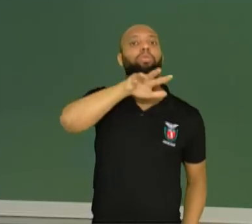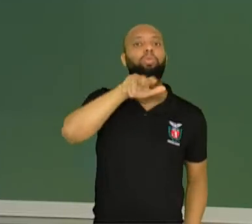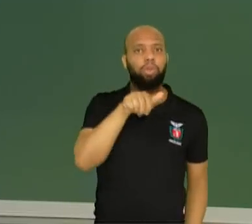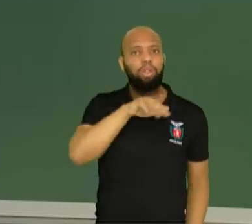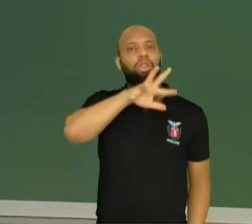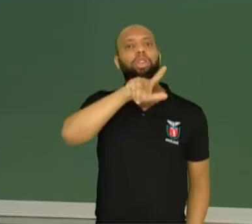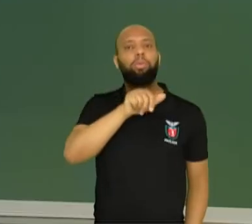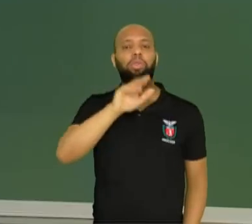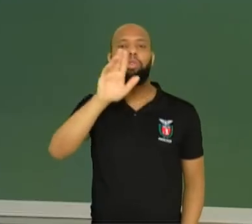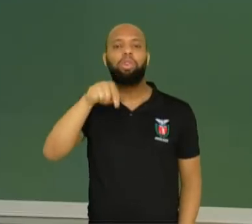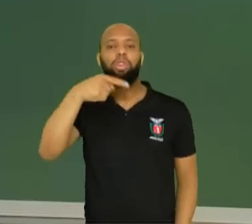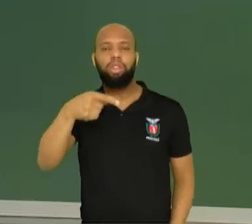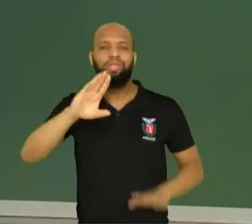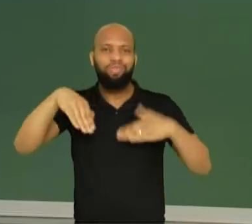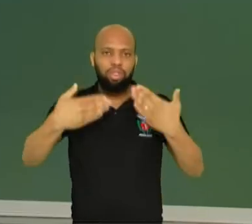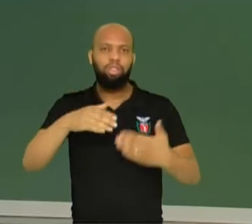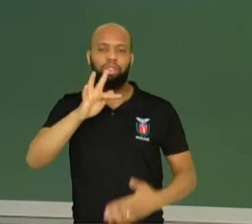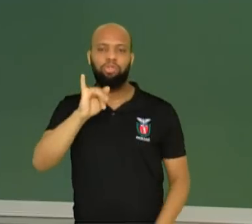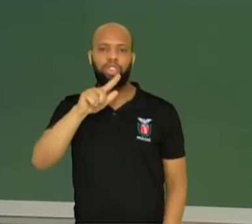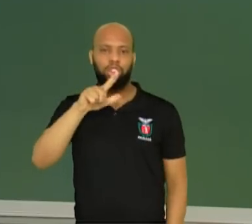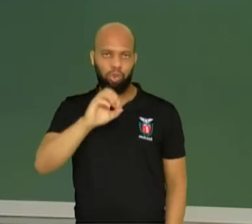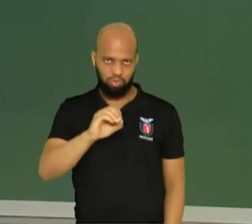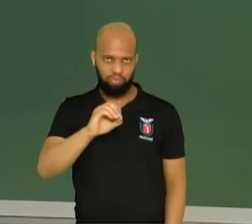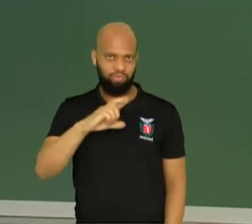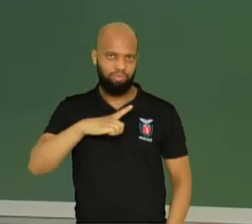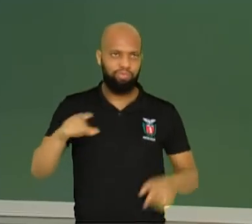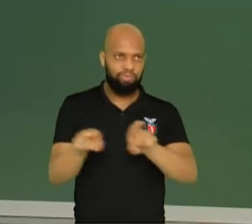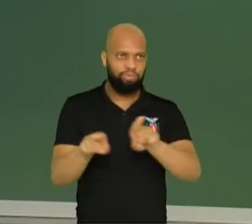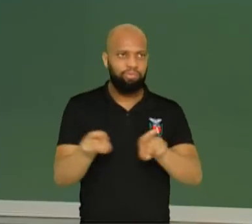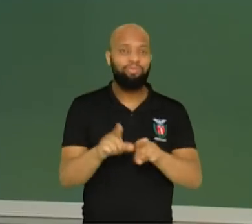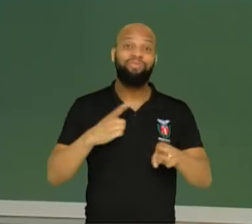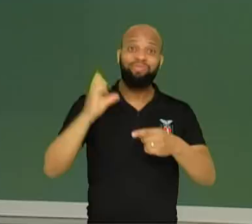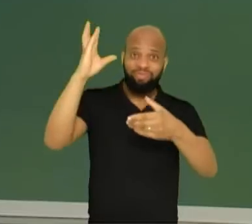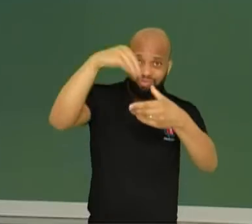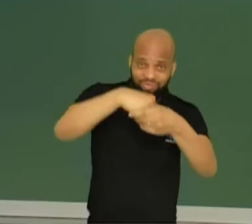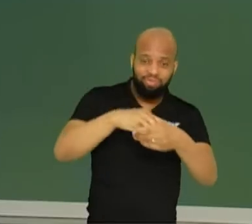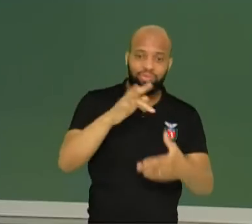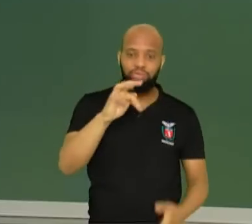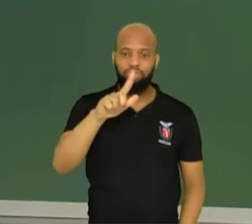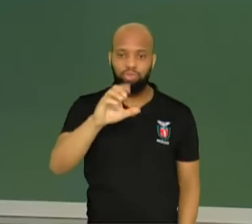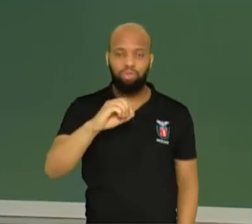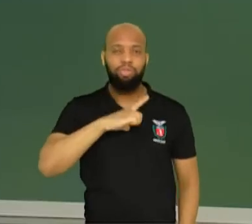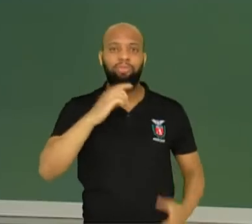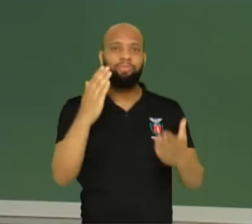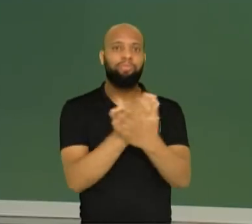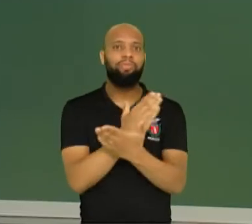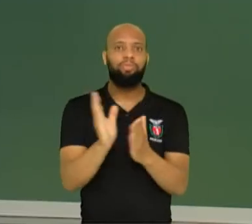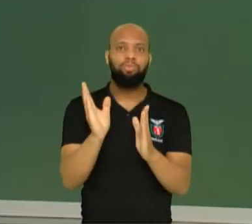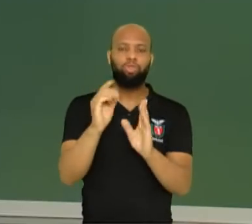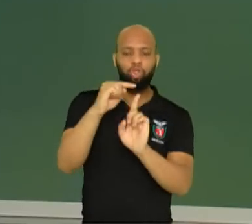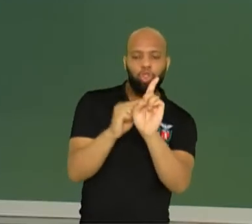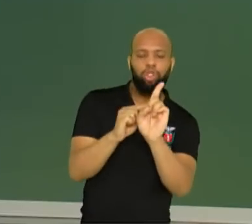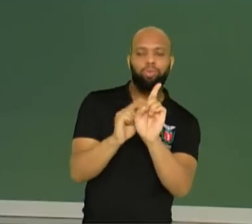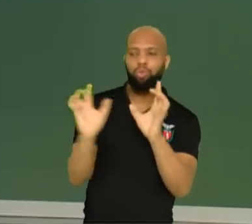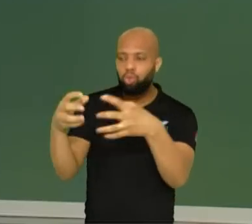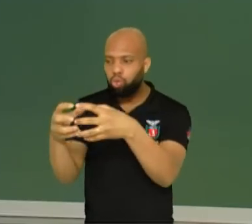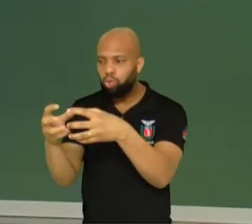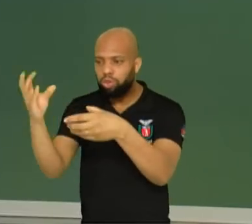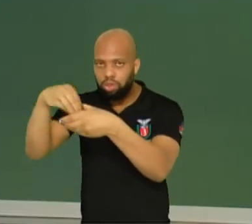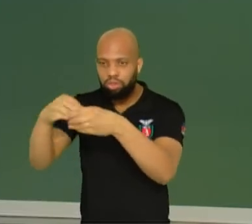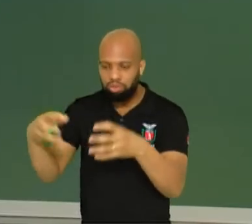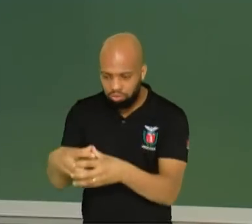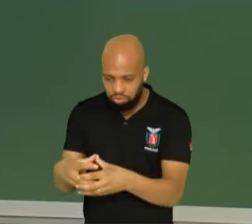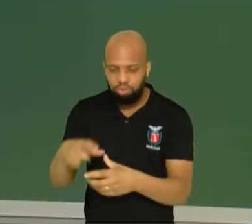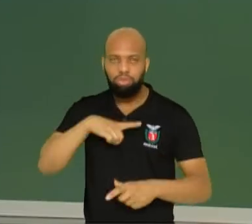o filo, que é filo Quinidaria. E aí a gente tem dentro dos filos algumas classes, que são as classes